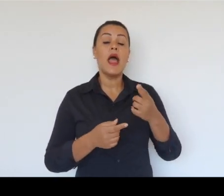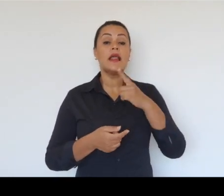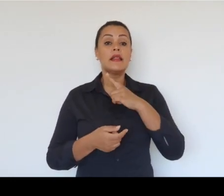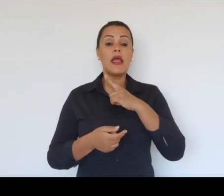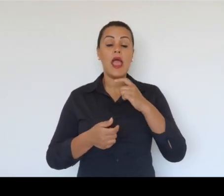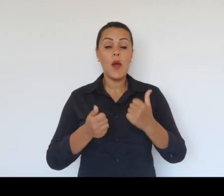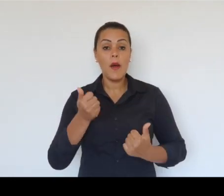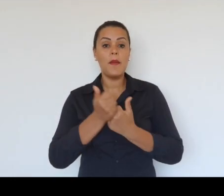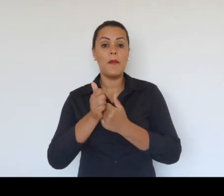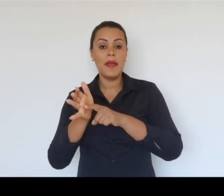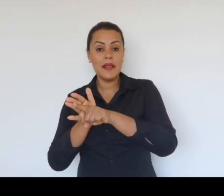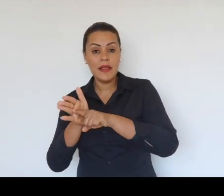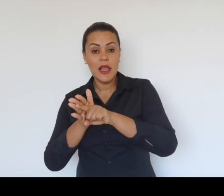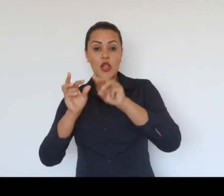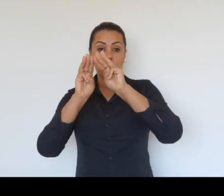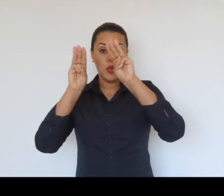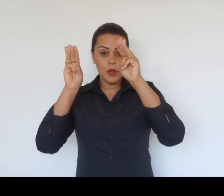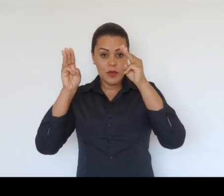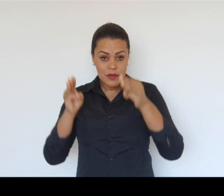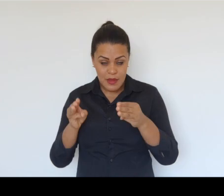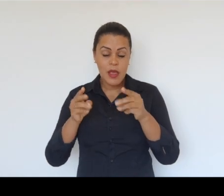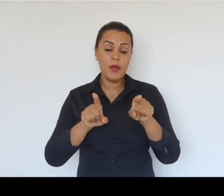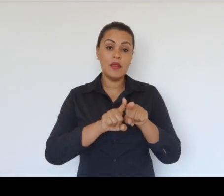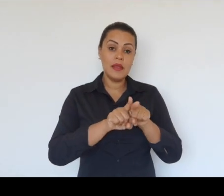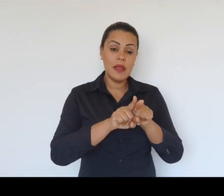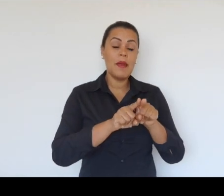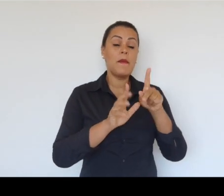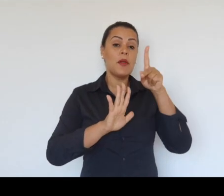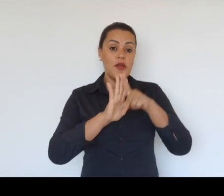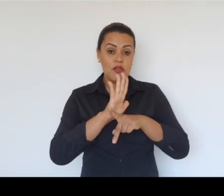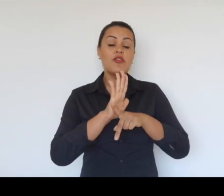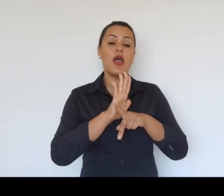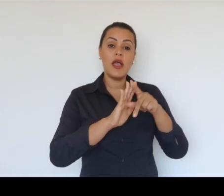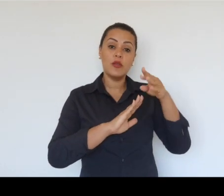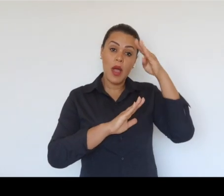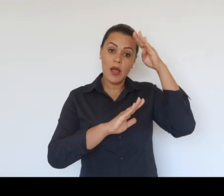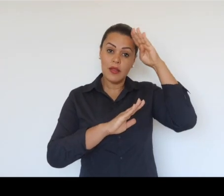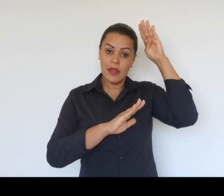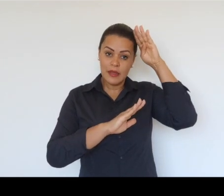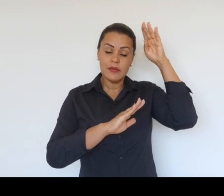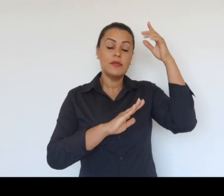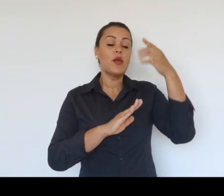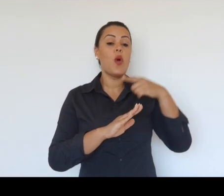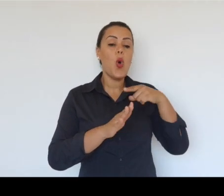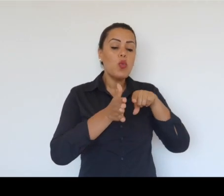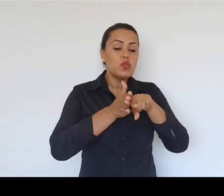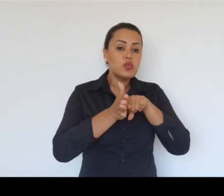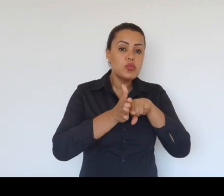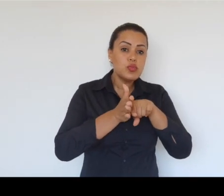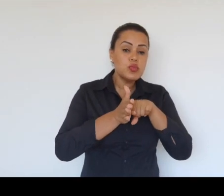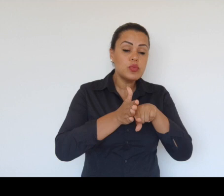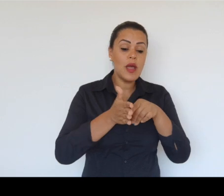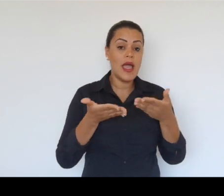Através de uma parceria entre pesquisadores do museu e projetos acadêmicos em arqueologia, um importante sítio vem sendo estudado.